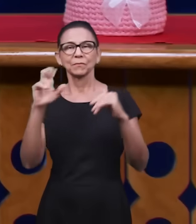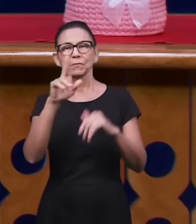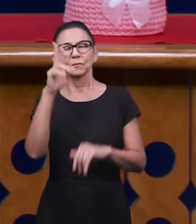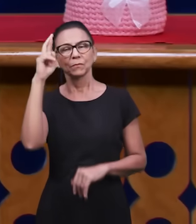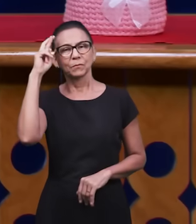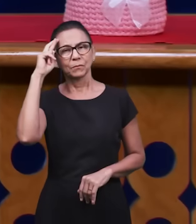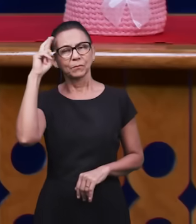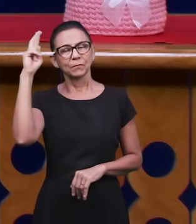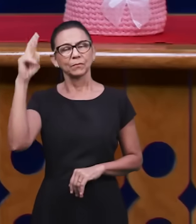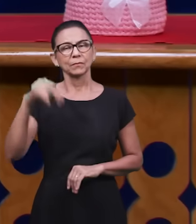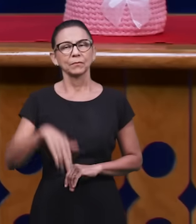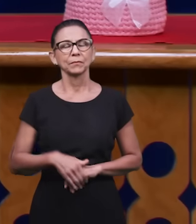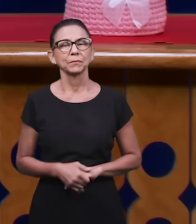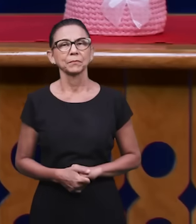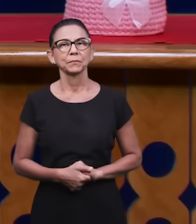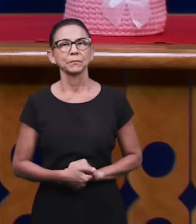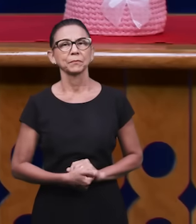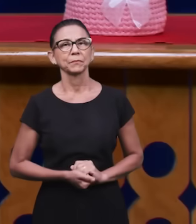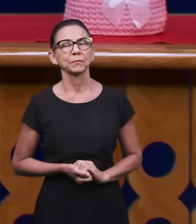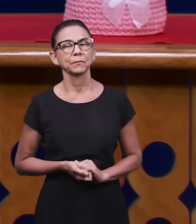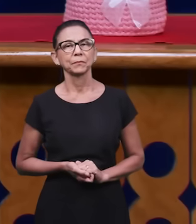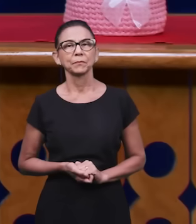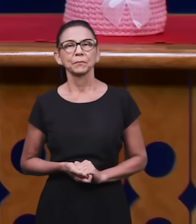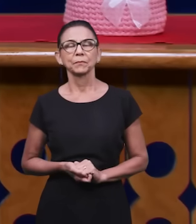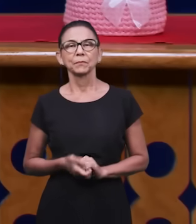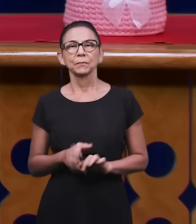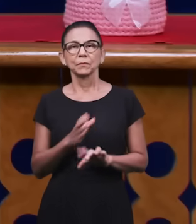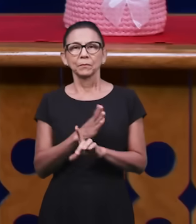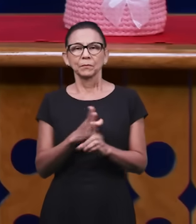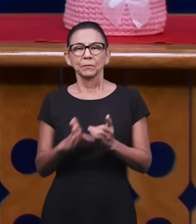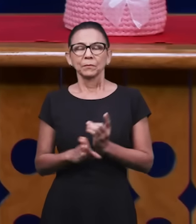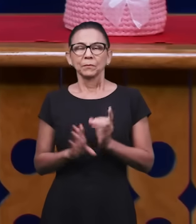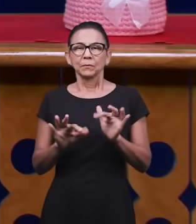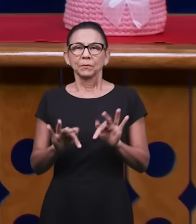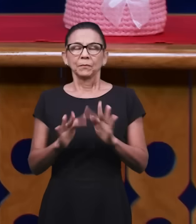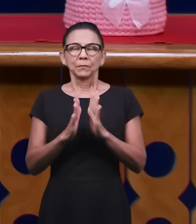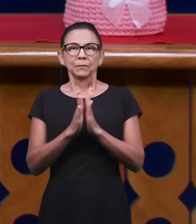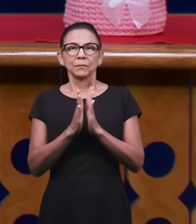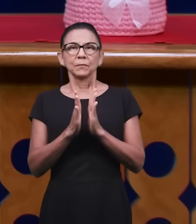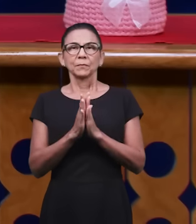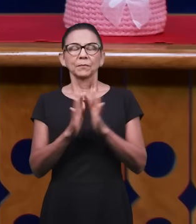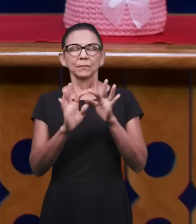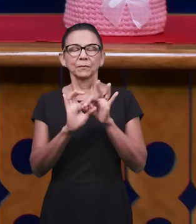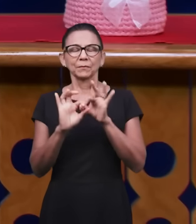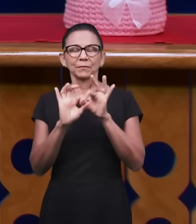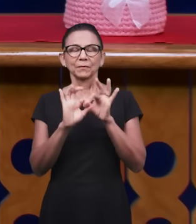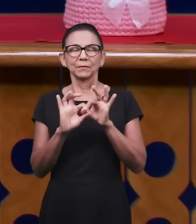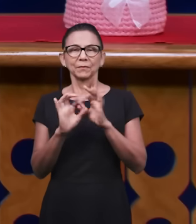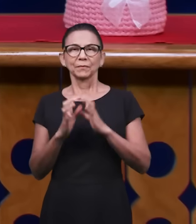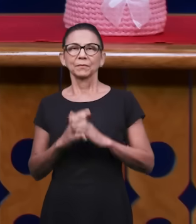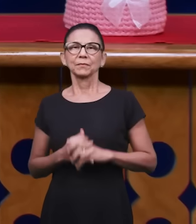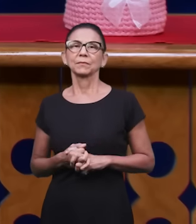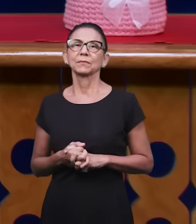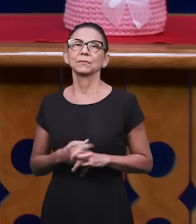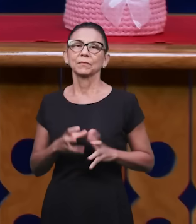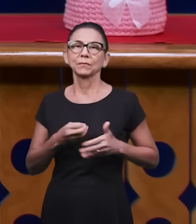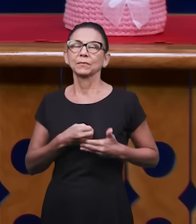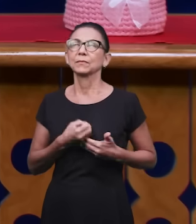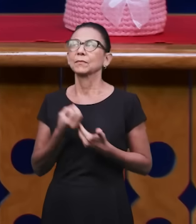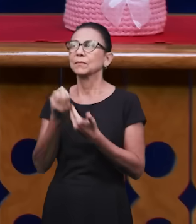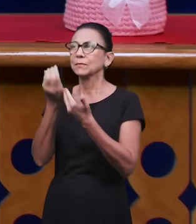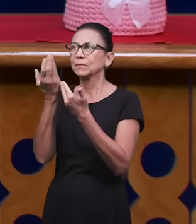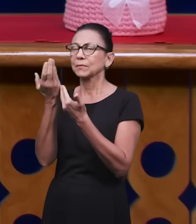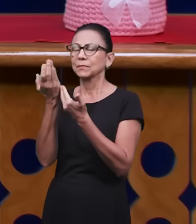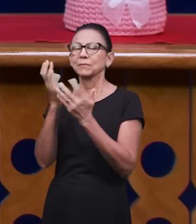Louvado seja o nome do Senhor Jesus. Nesse momento, final do culto, vamos orar. Feche os teus olhos, coloque sua